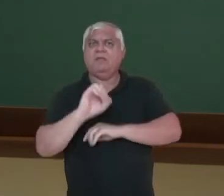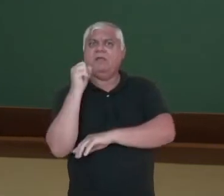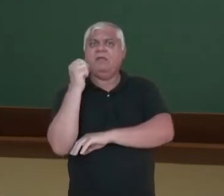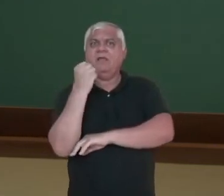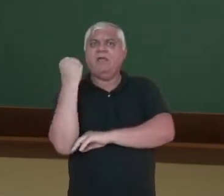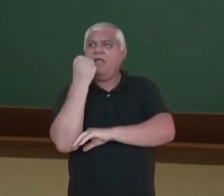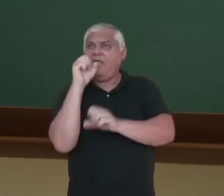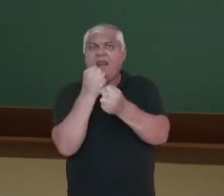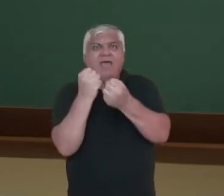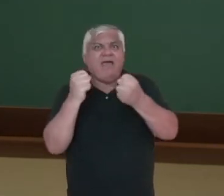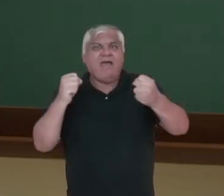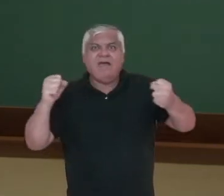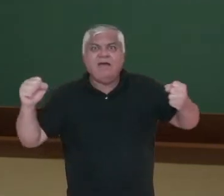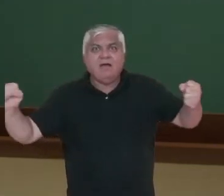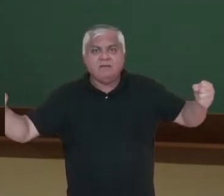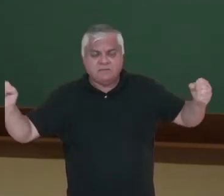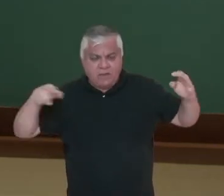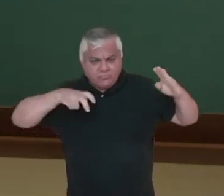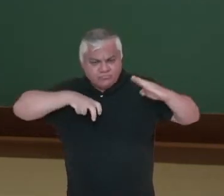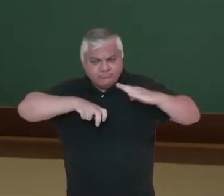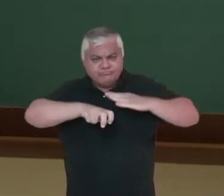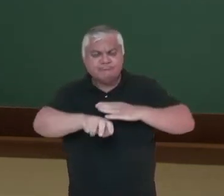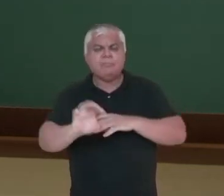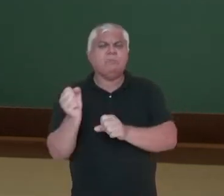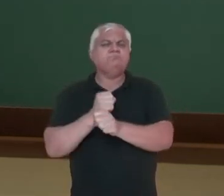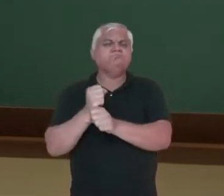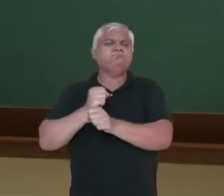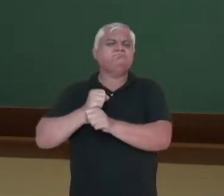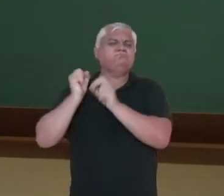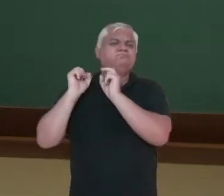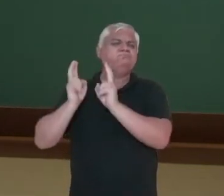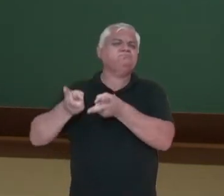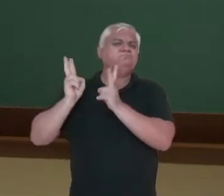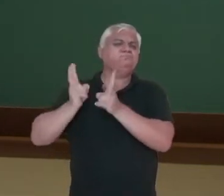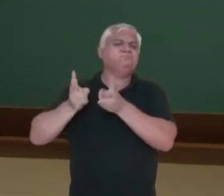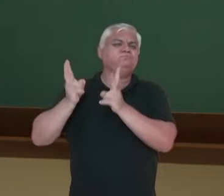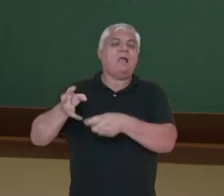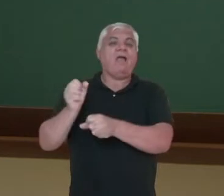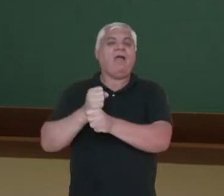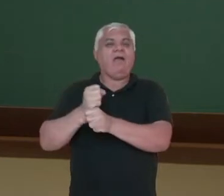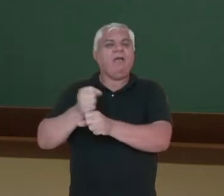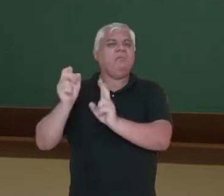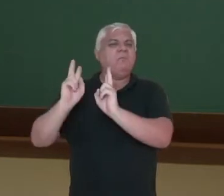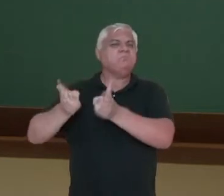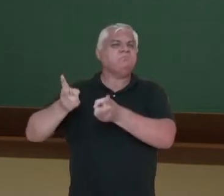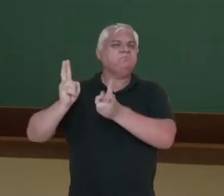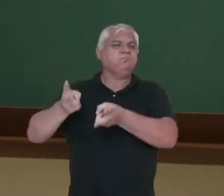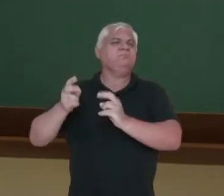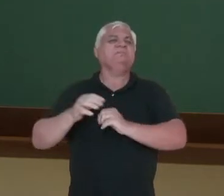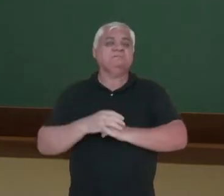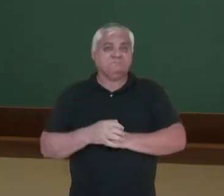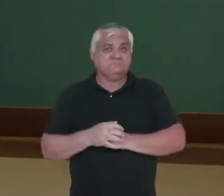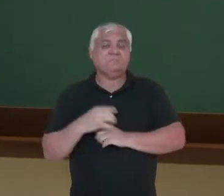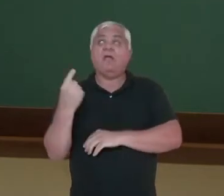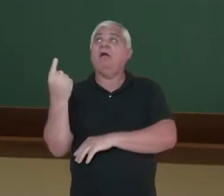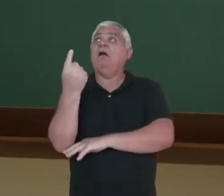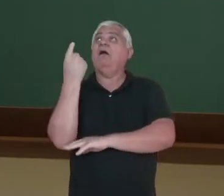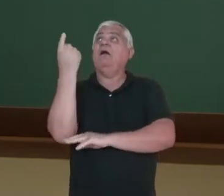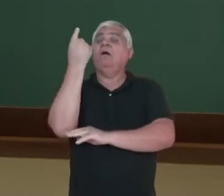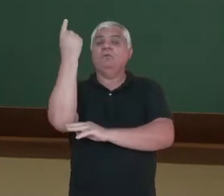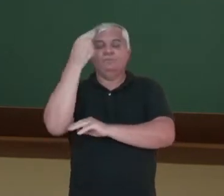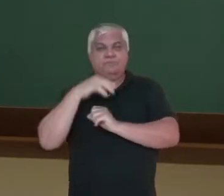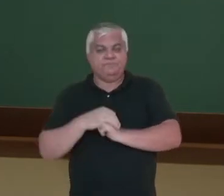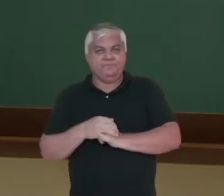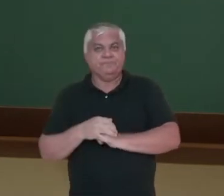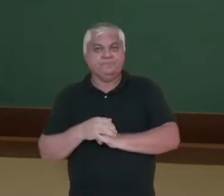ela é, tá? São árvores centenárias, né? Que vivem muitos anos e podem crescer muito, ok? O pinheiro do